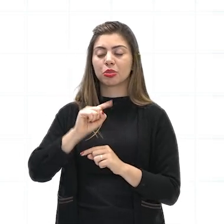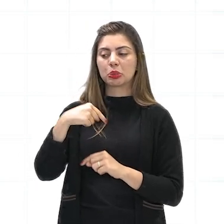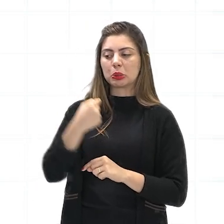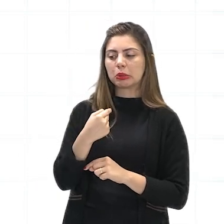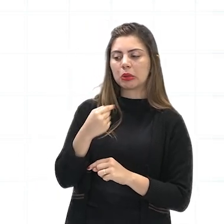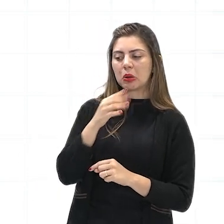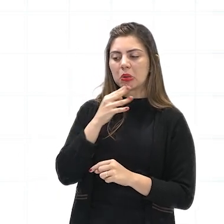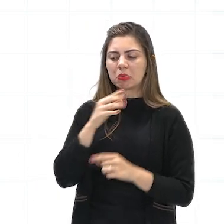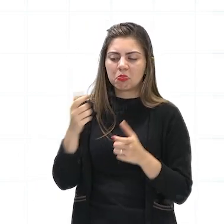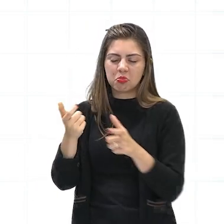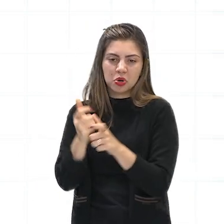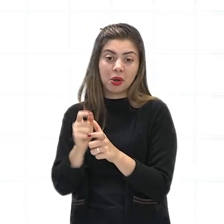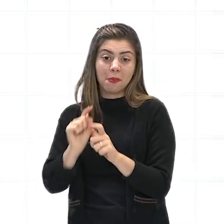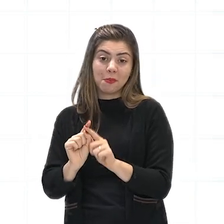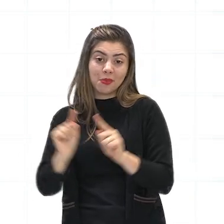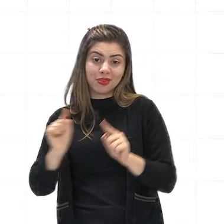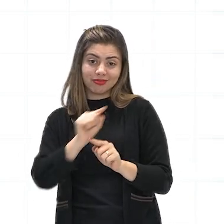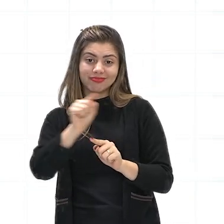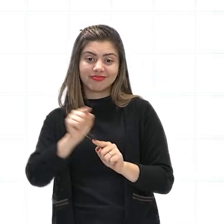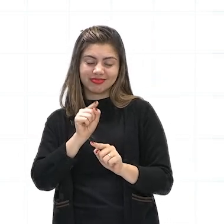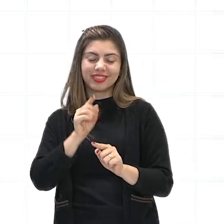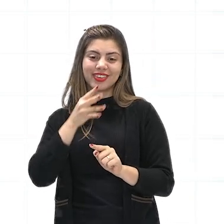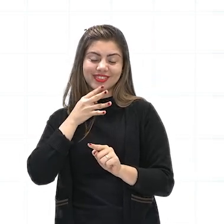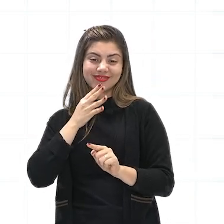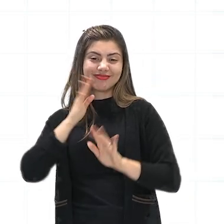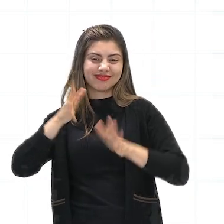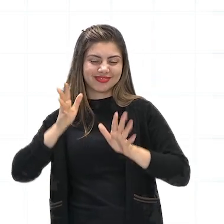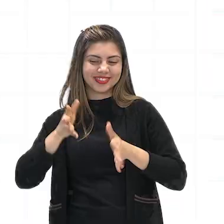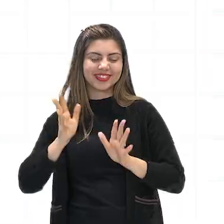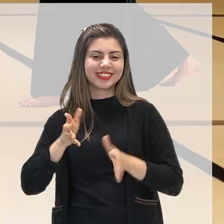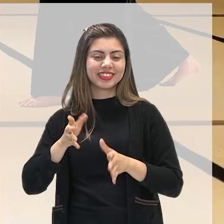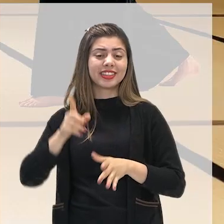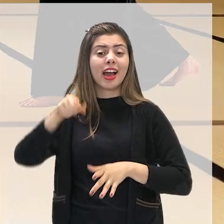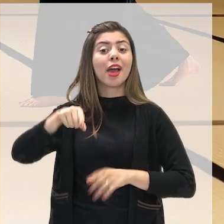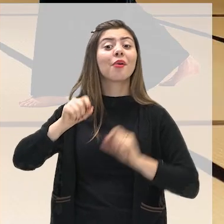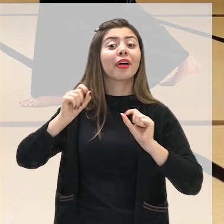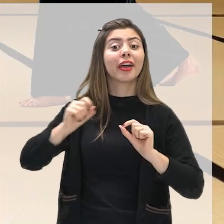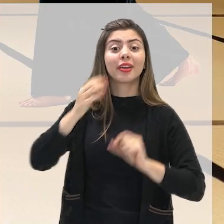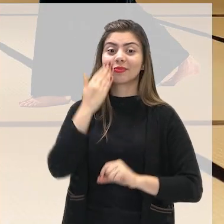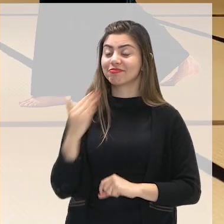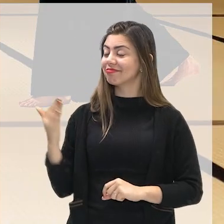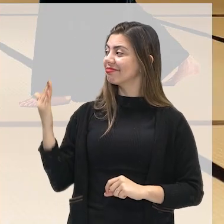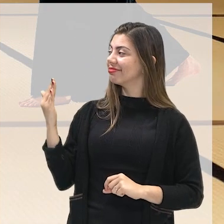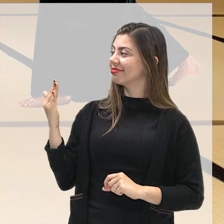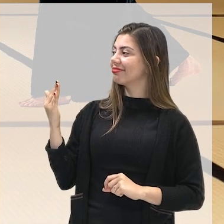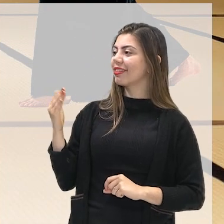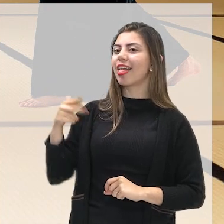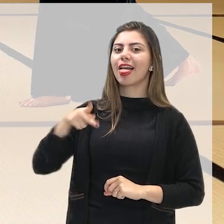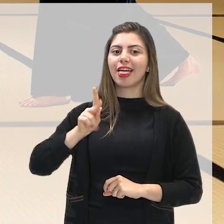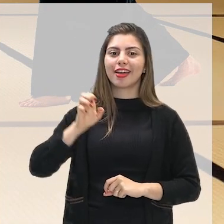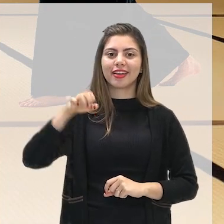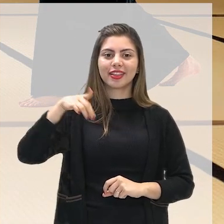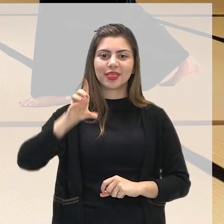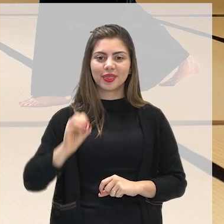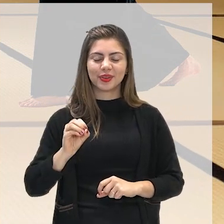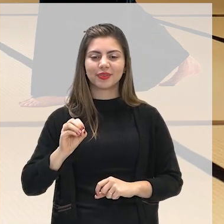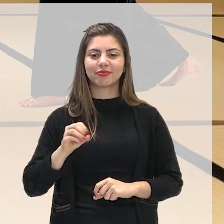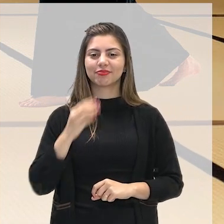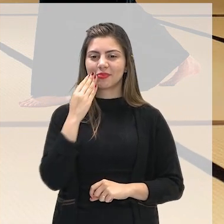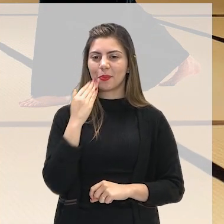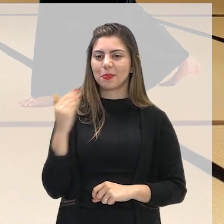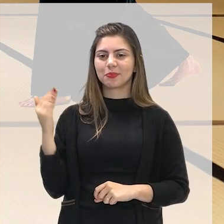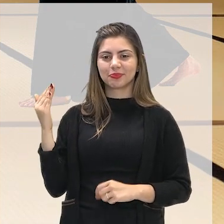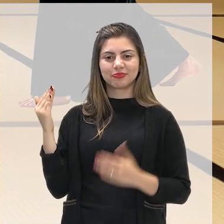já sabem, e tem propriedade para falar a respeito do Kendo. Observem ali e